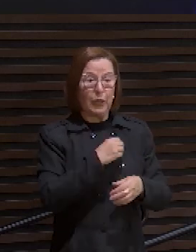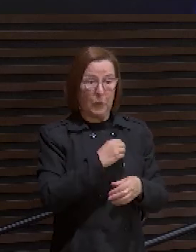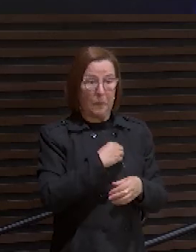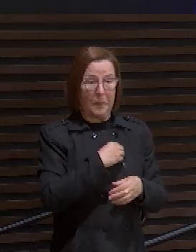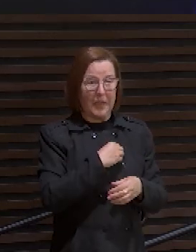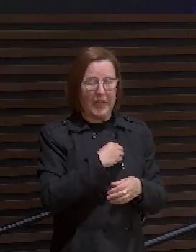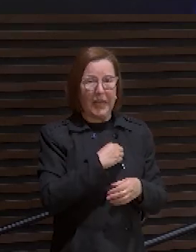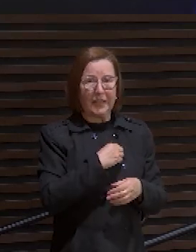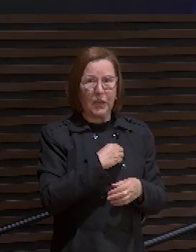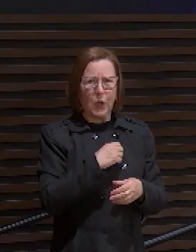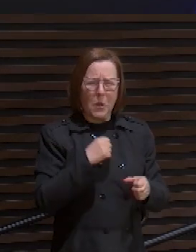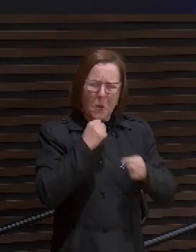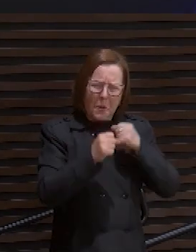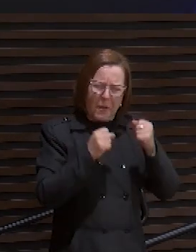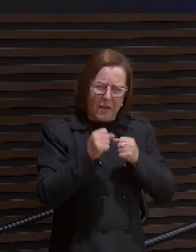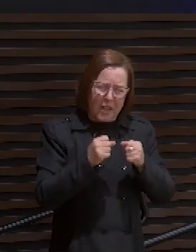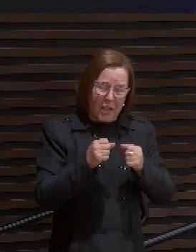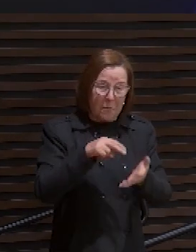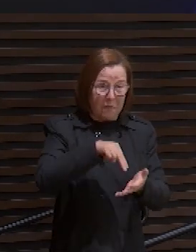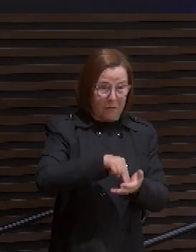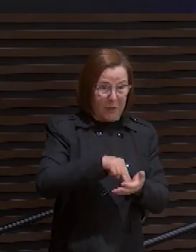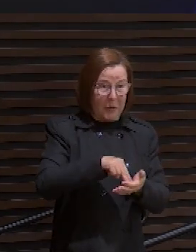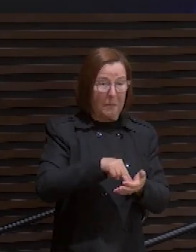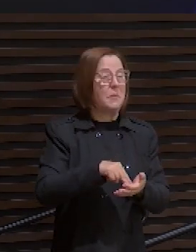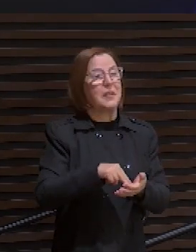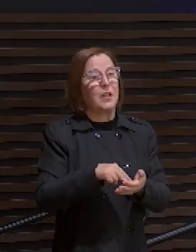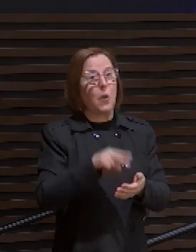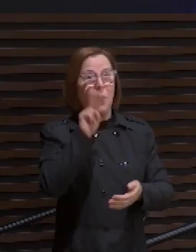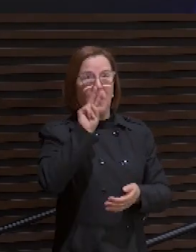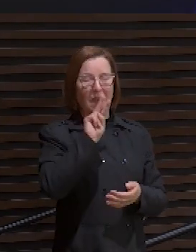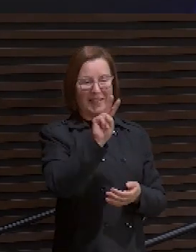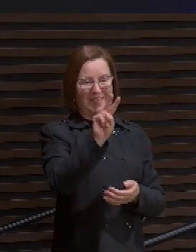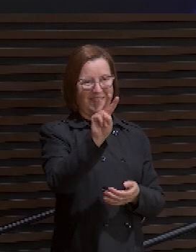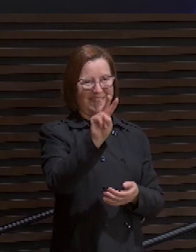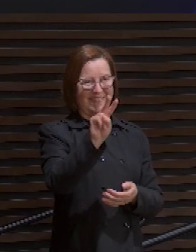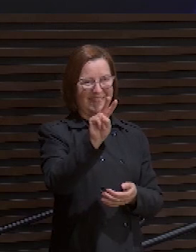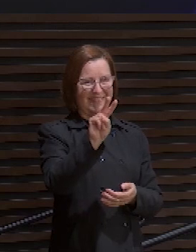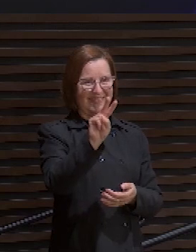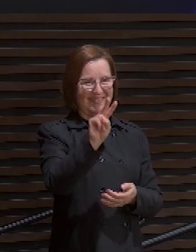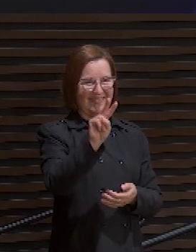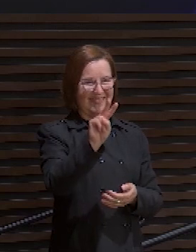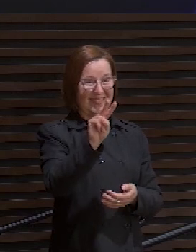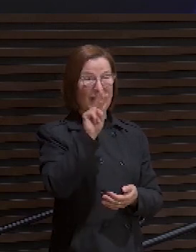com perseverança a carreira que nos está proposta, olhando